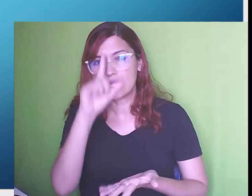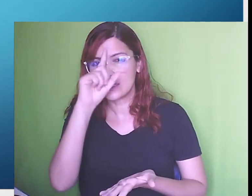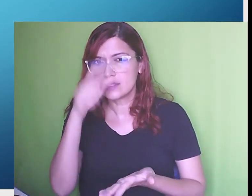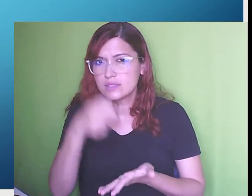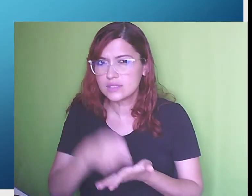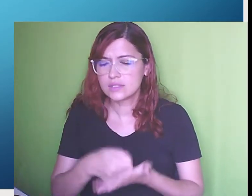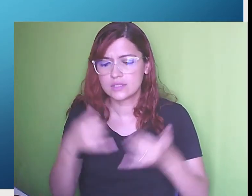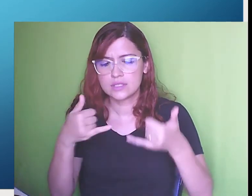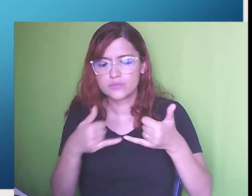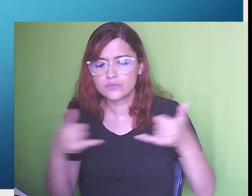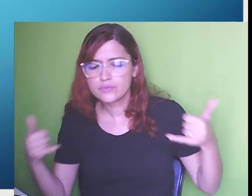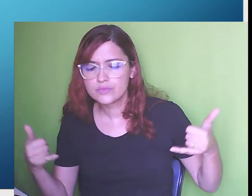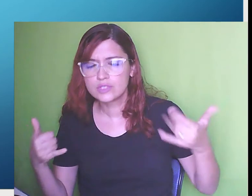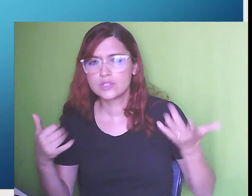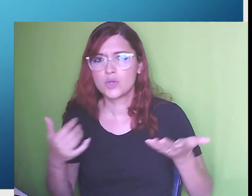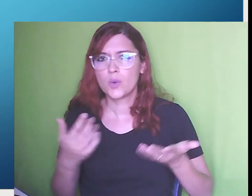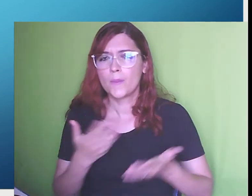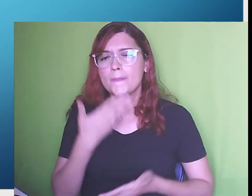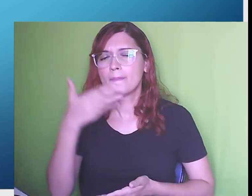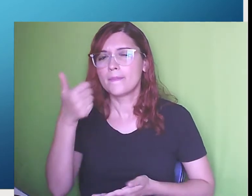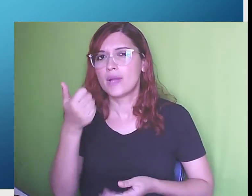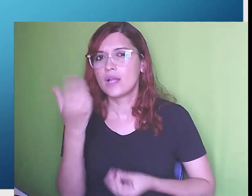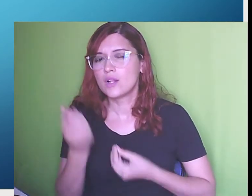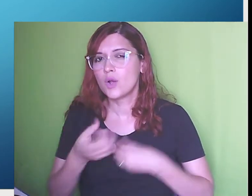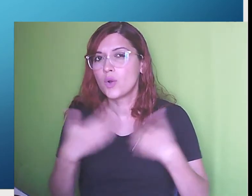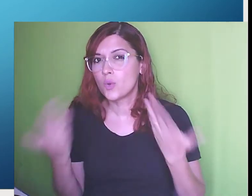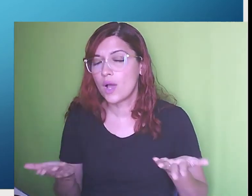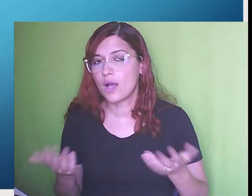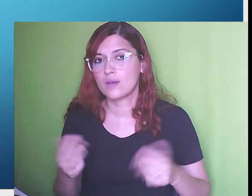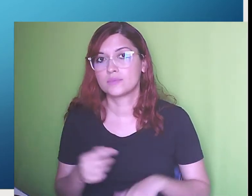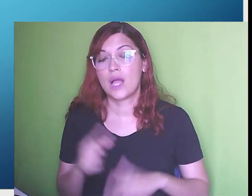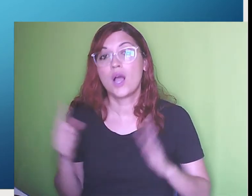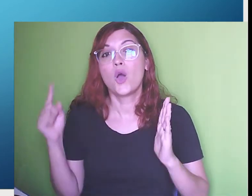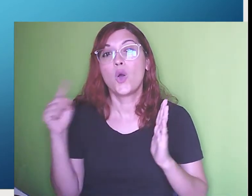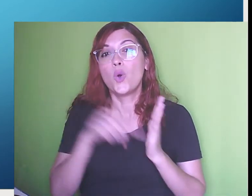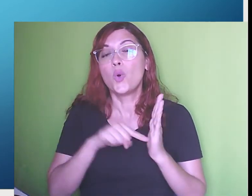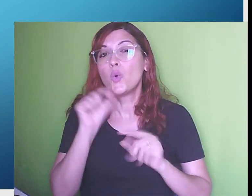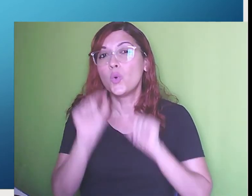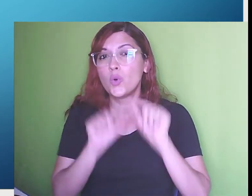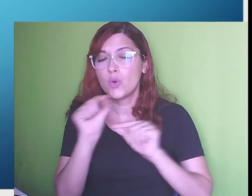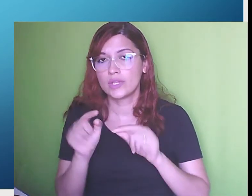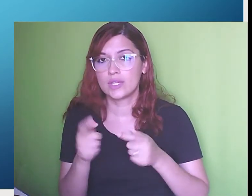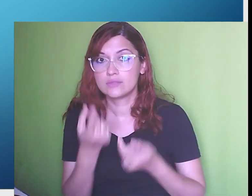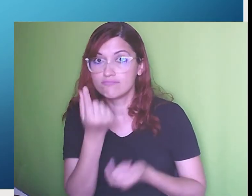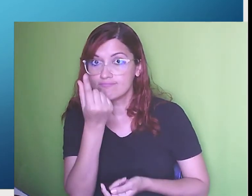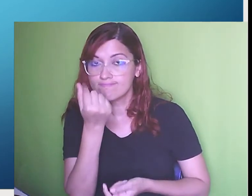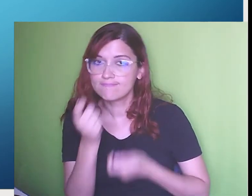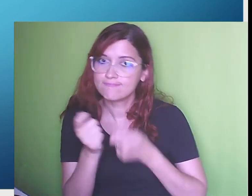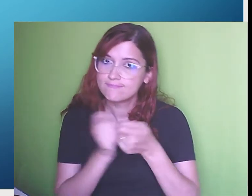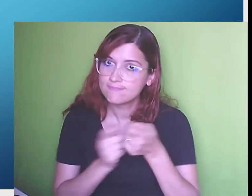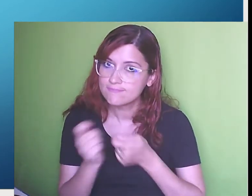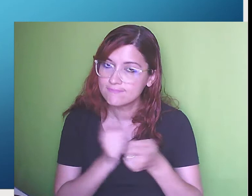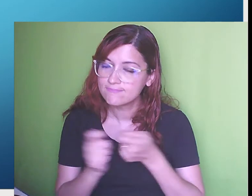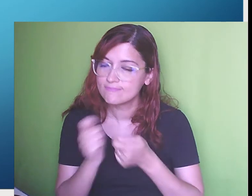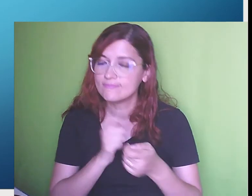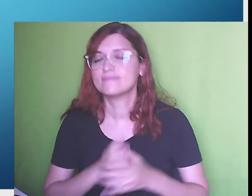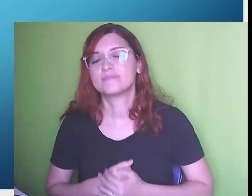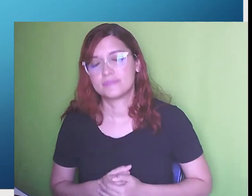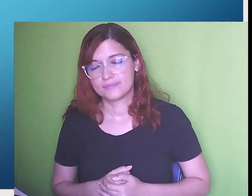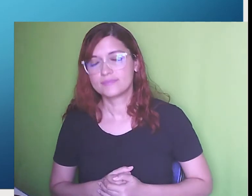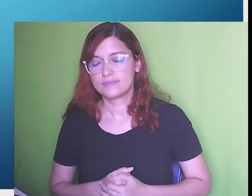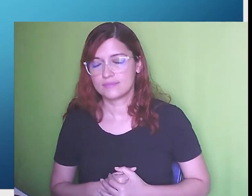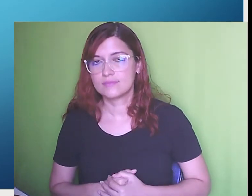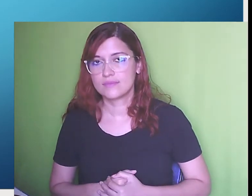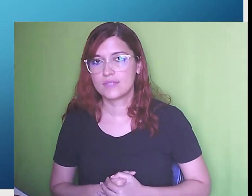demanda vai ajudar você a decidir qual o melhor condutor que você vai usar, visando a